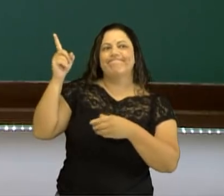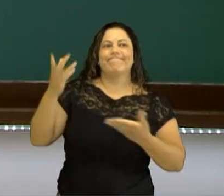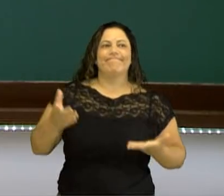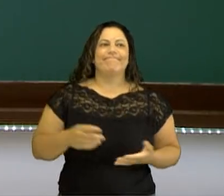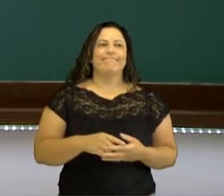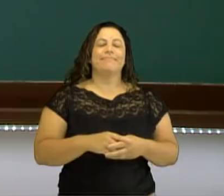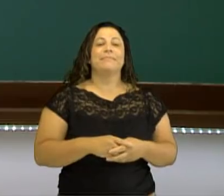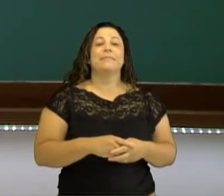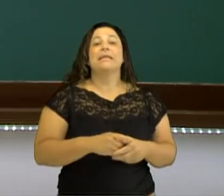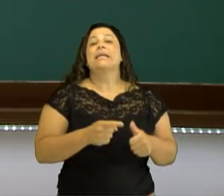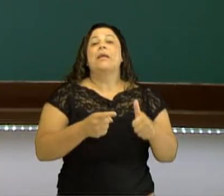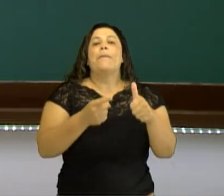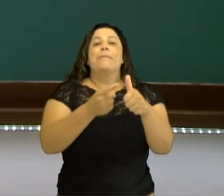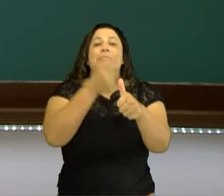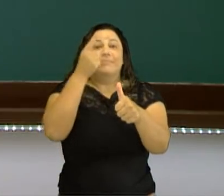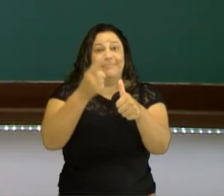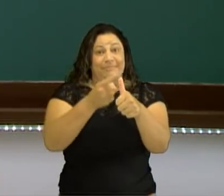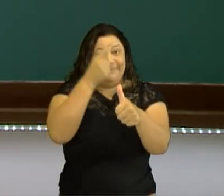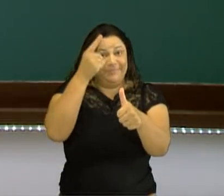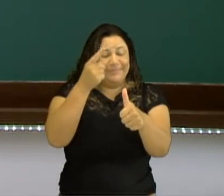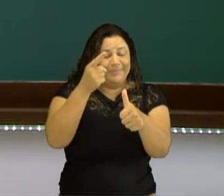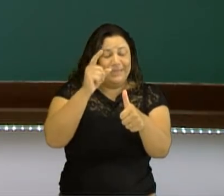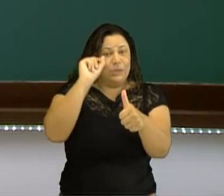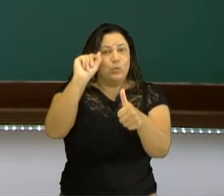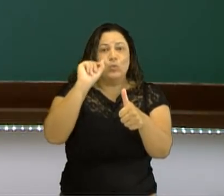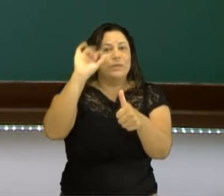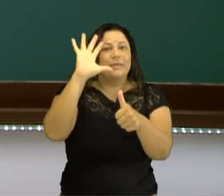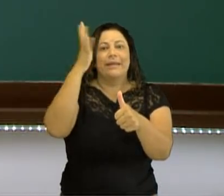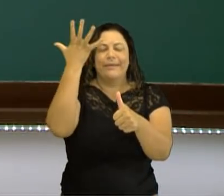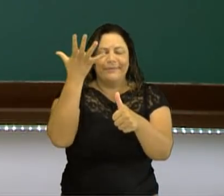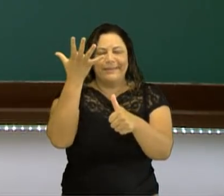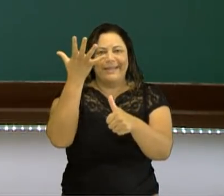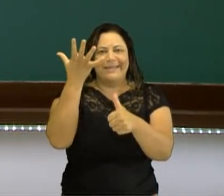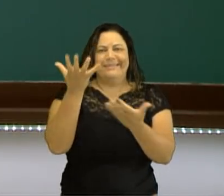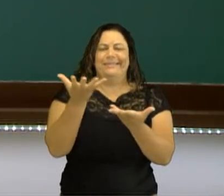Primeira coisa que vai acontecer com a pessoa que estiver consumindo